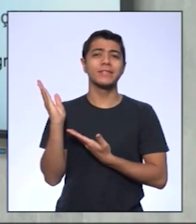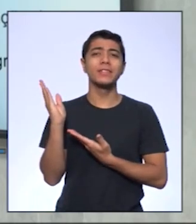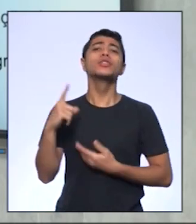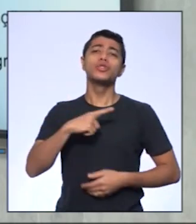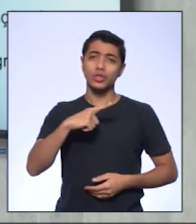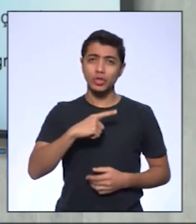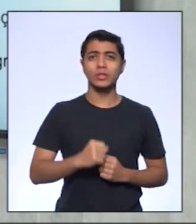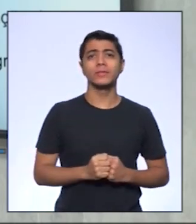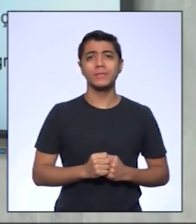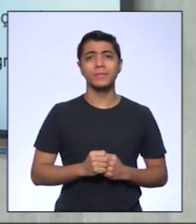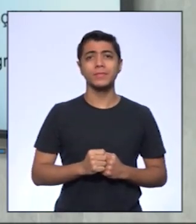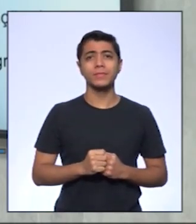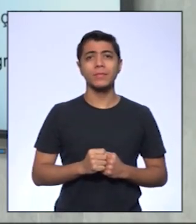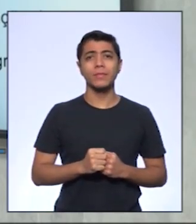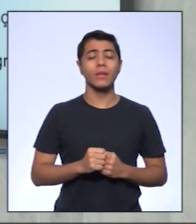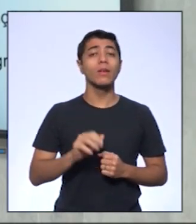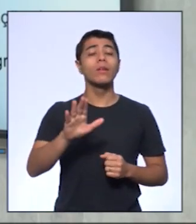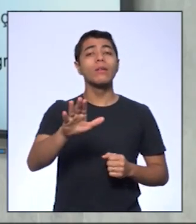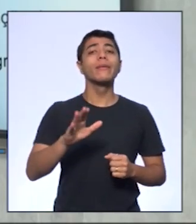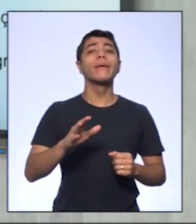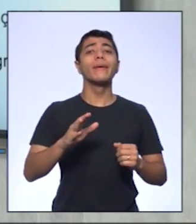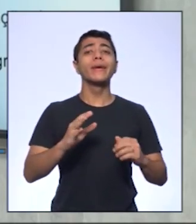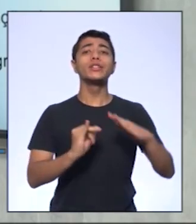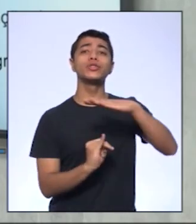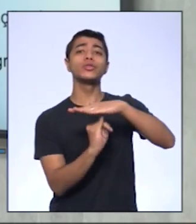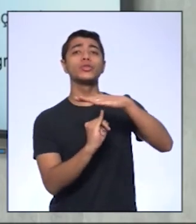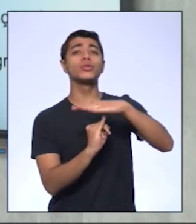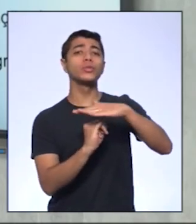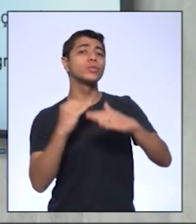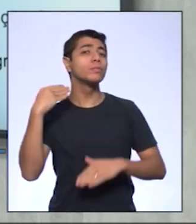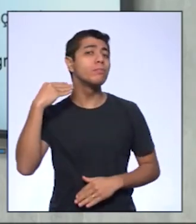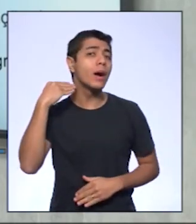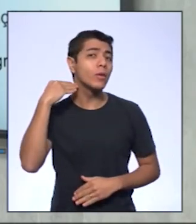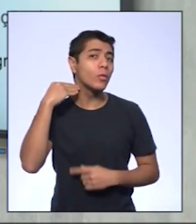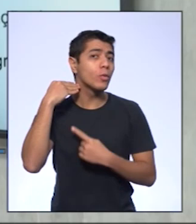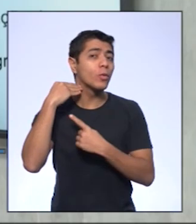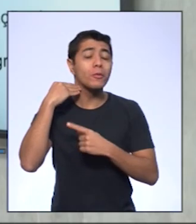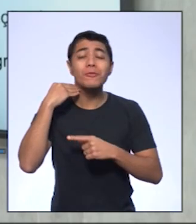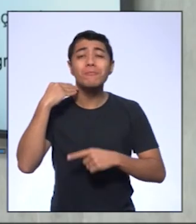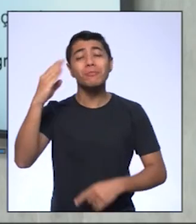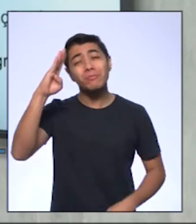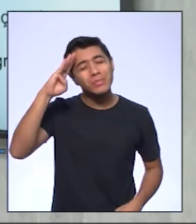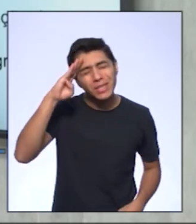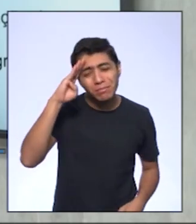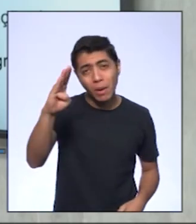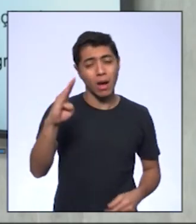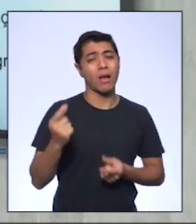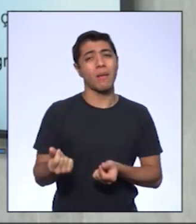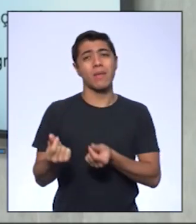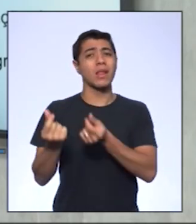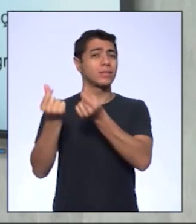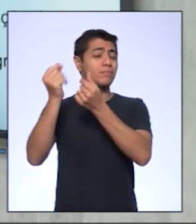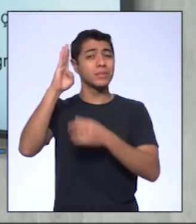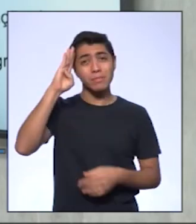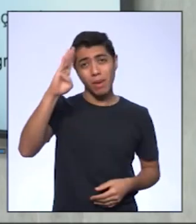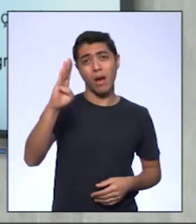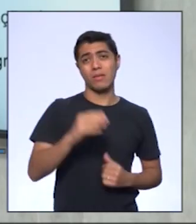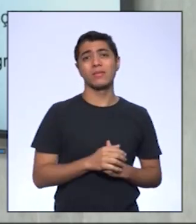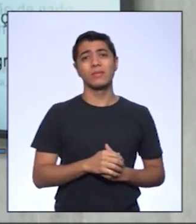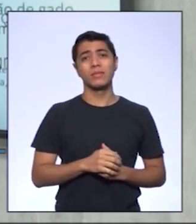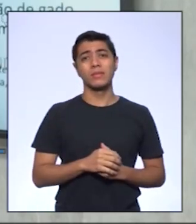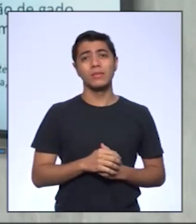bancos, não existe instituição mais capitalista do que os bancos. A coisa mais importante de todas que você precisa saber, banco. Banco aparece